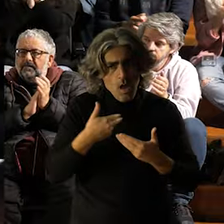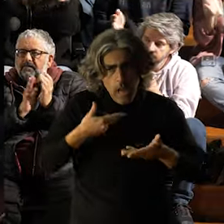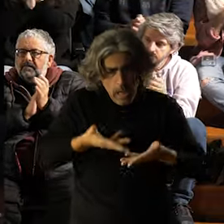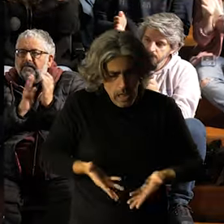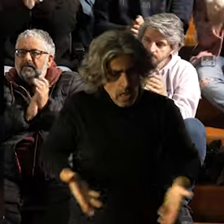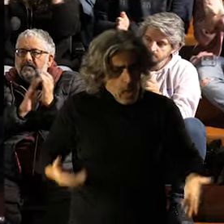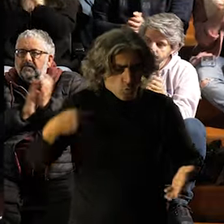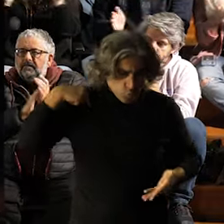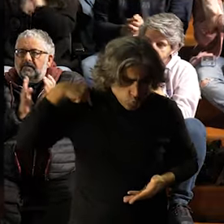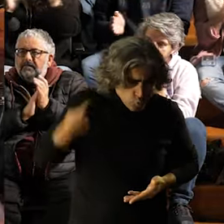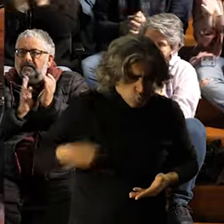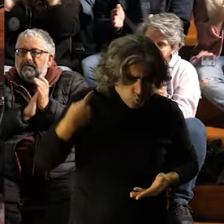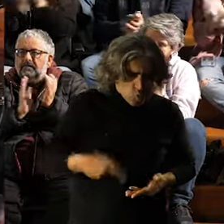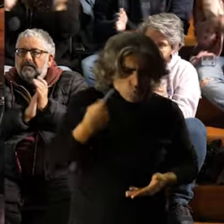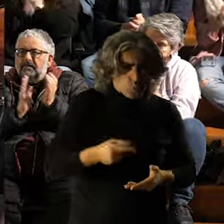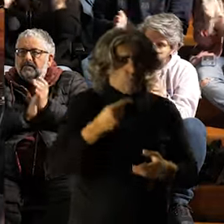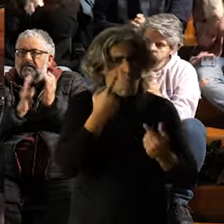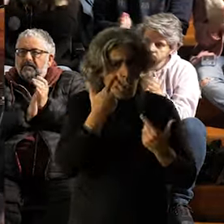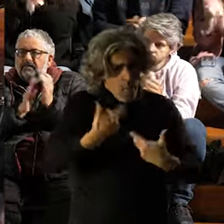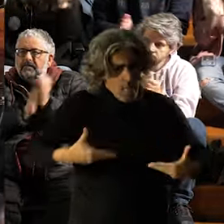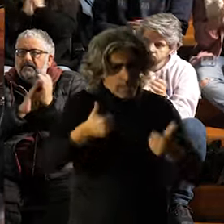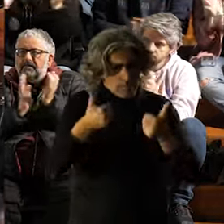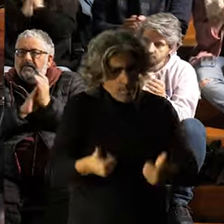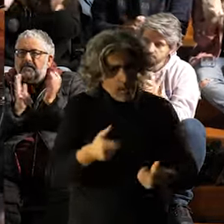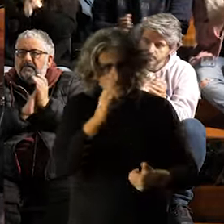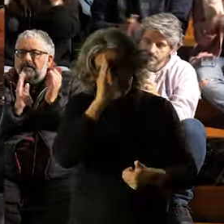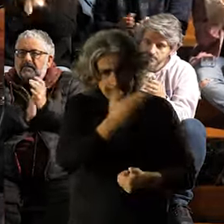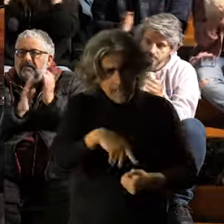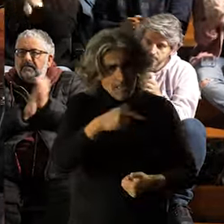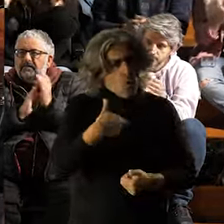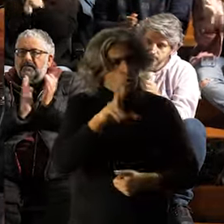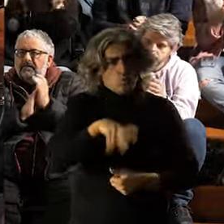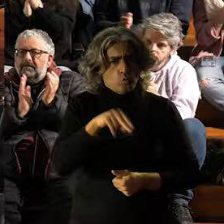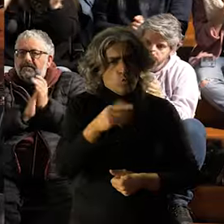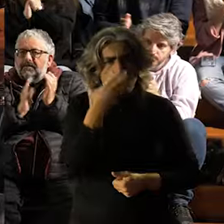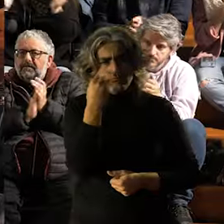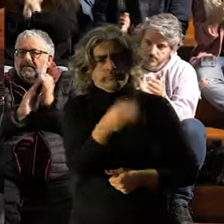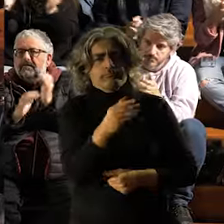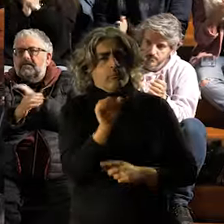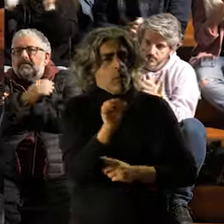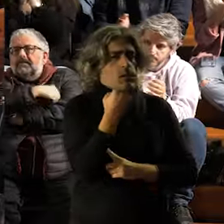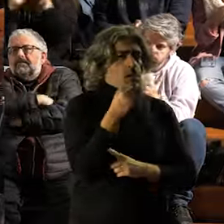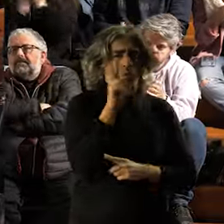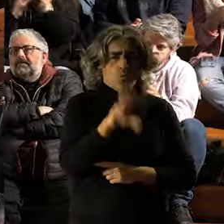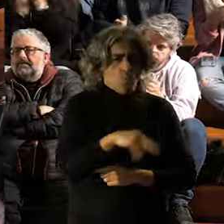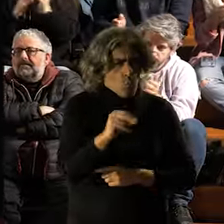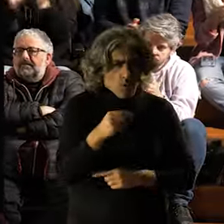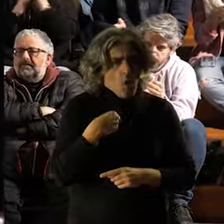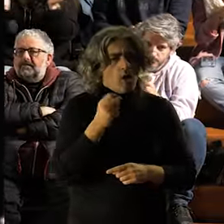que vai estar cá todos os dias. Conhecem-nos, sabem que nunca viramos a cara, sabem que nunca